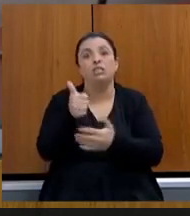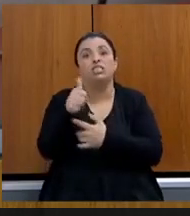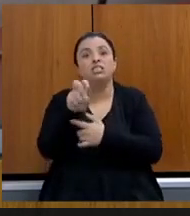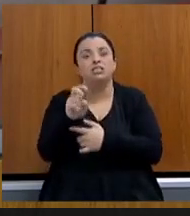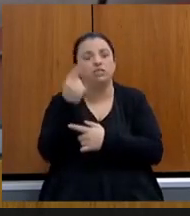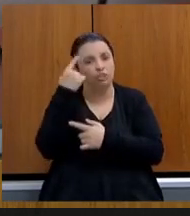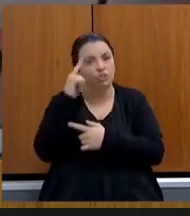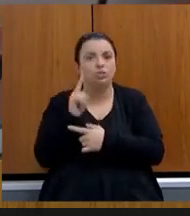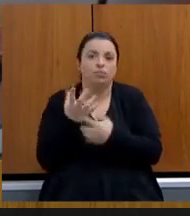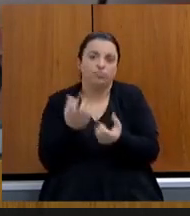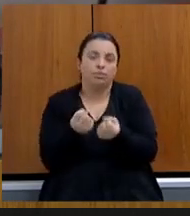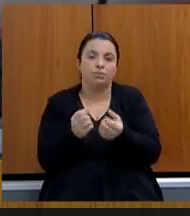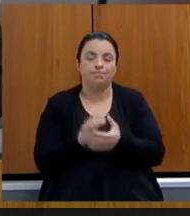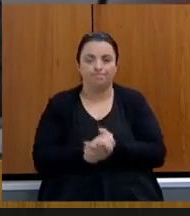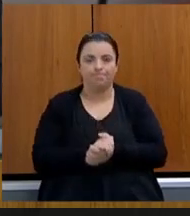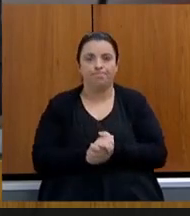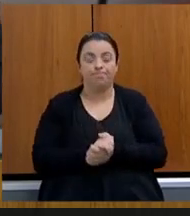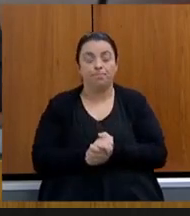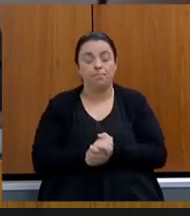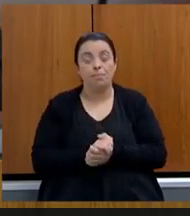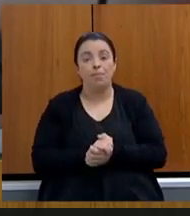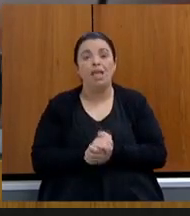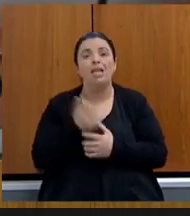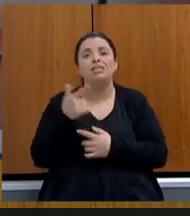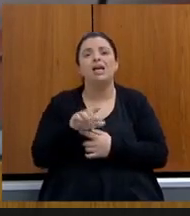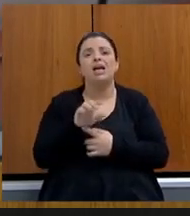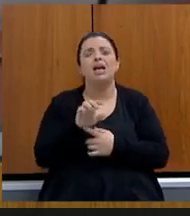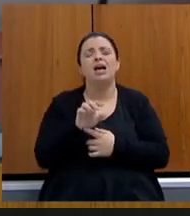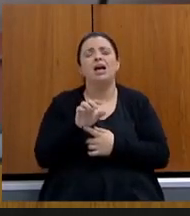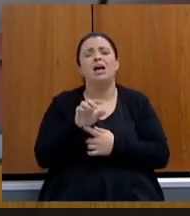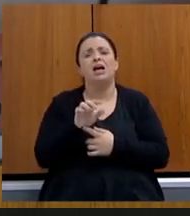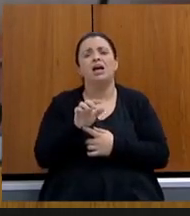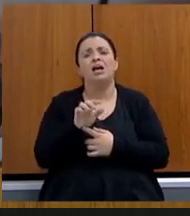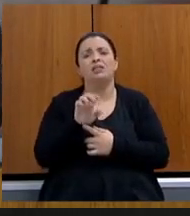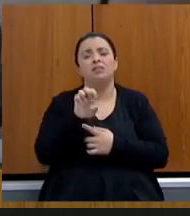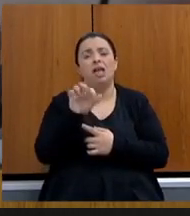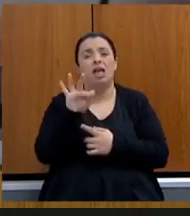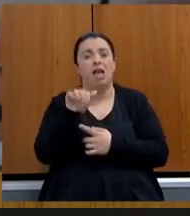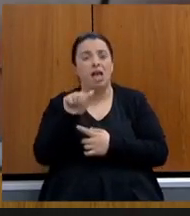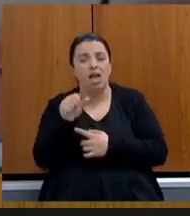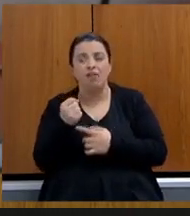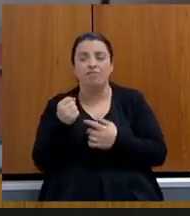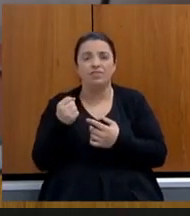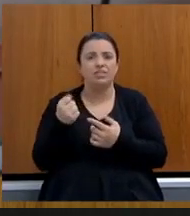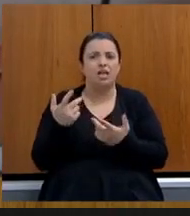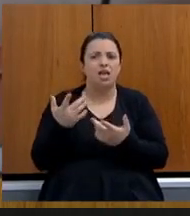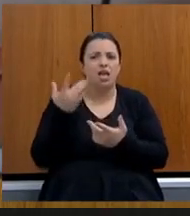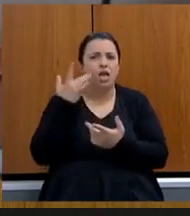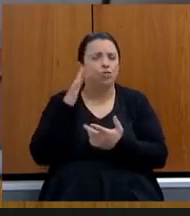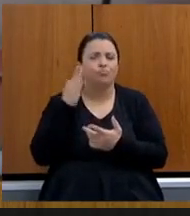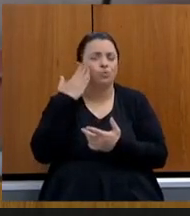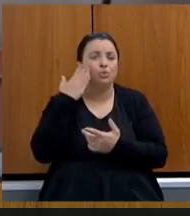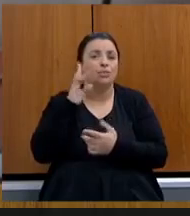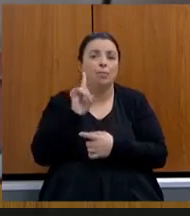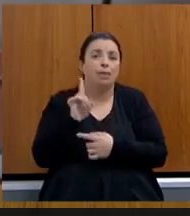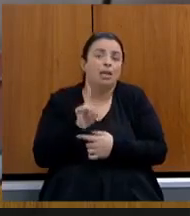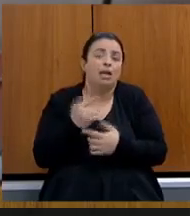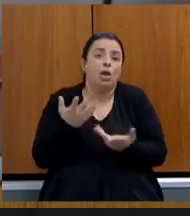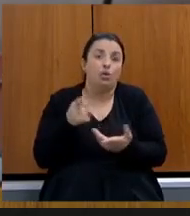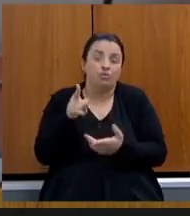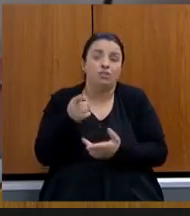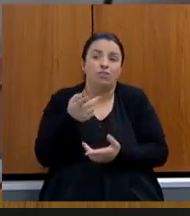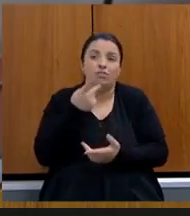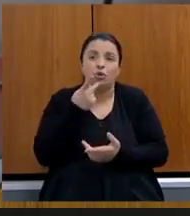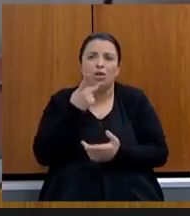relação as ervas acabei de pedir informação aqui a minha equipe não tinha essa informação ainda isso aí a senhora teve o cuidado de colocar que é uma situação nova